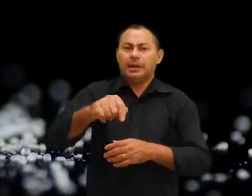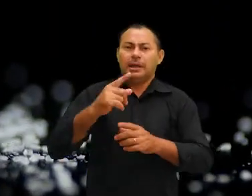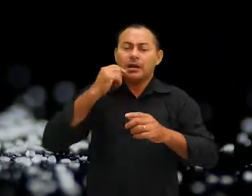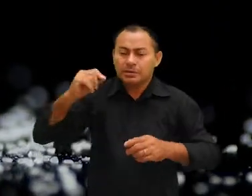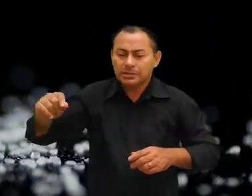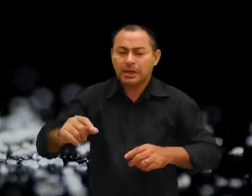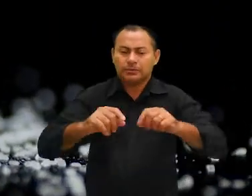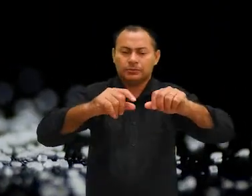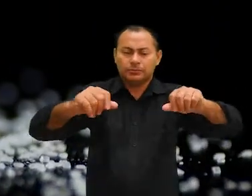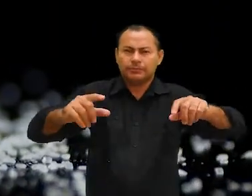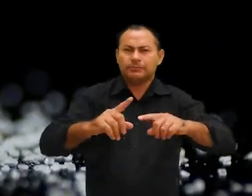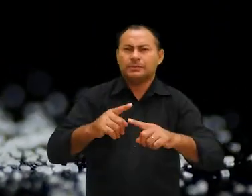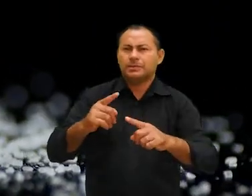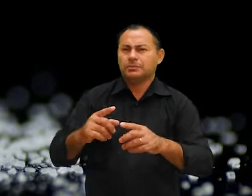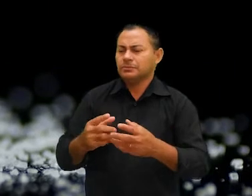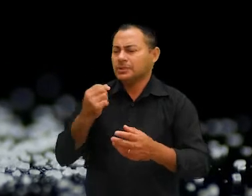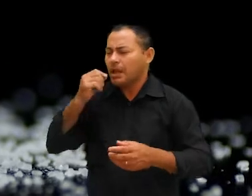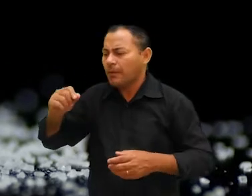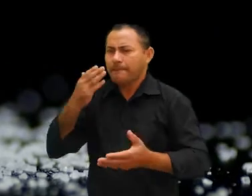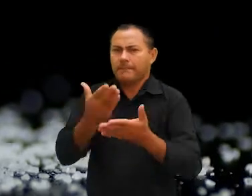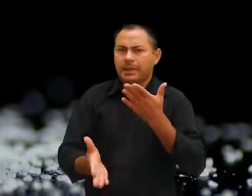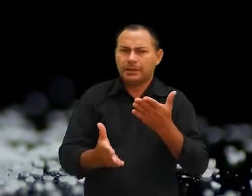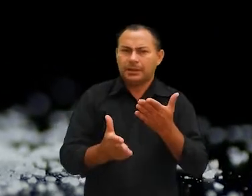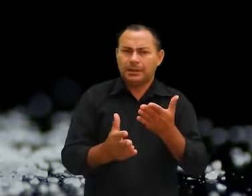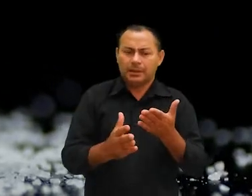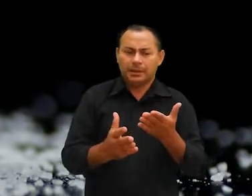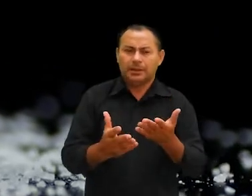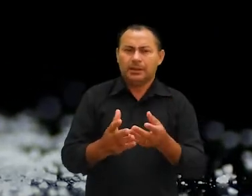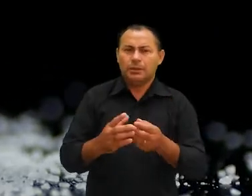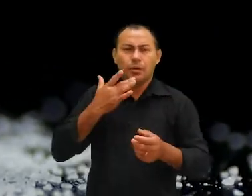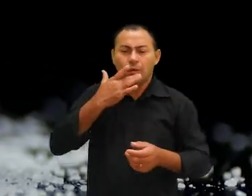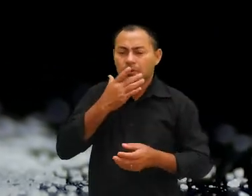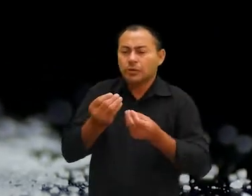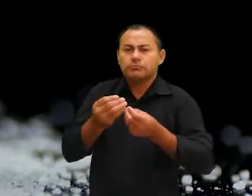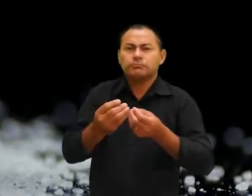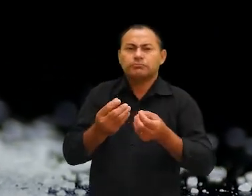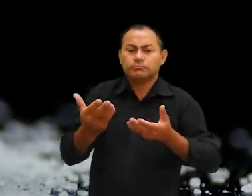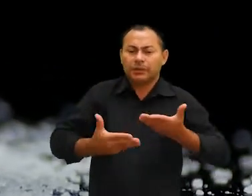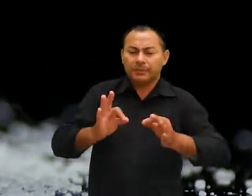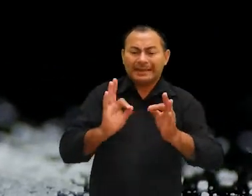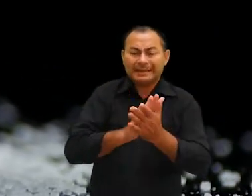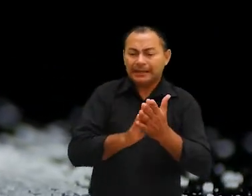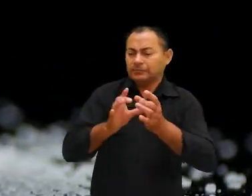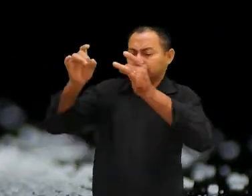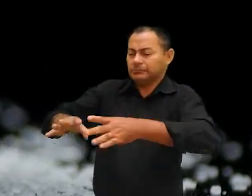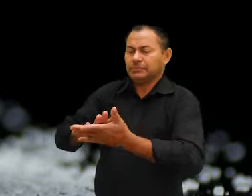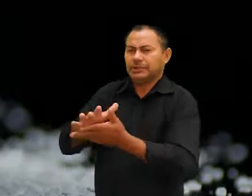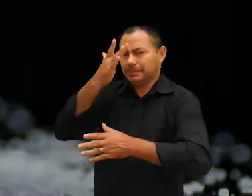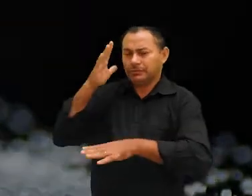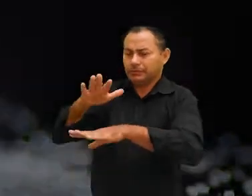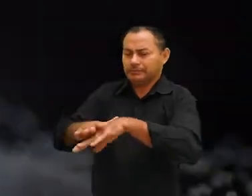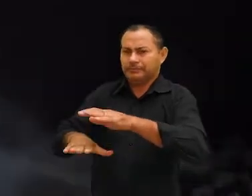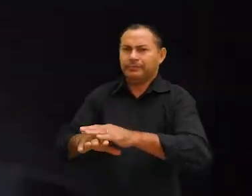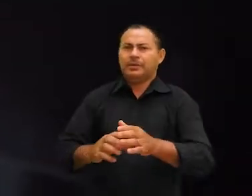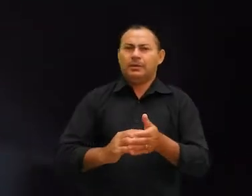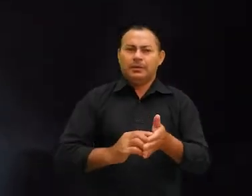Mateus sal perder o seu sabor como restaurá-lo não servirá para nada exceto Para ser jogado fora é pisado pelos homens